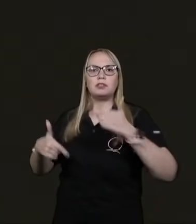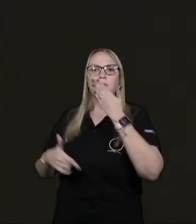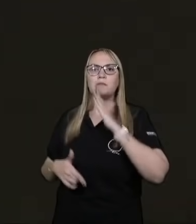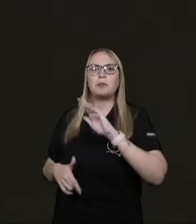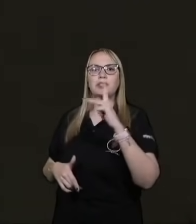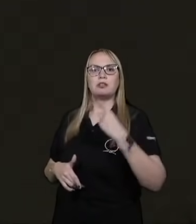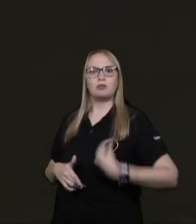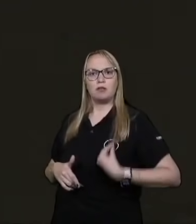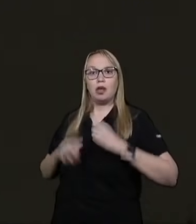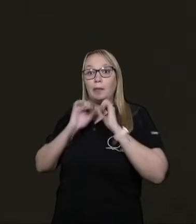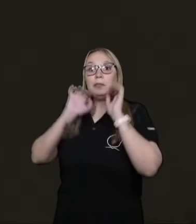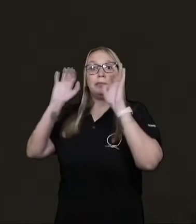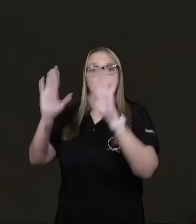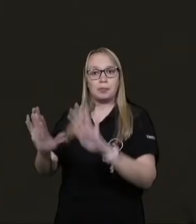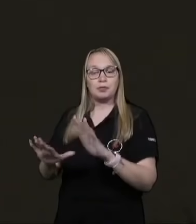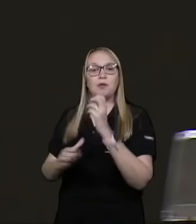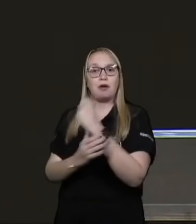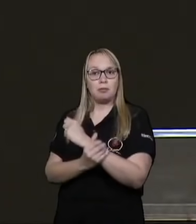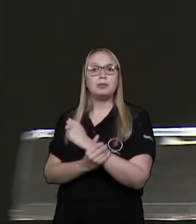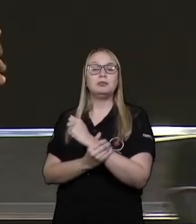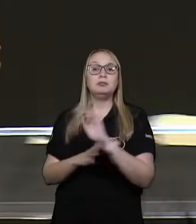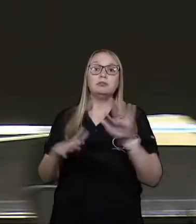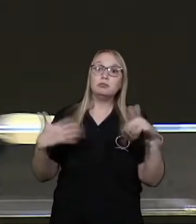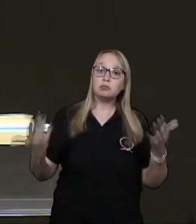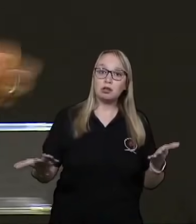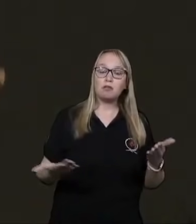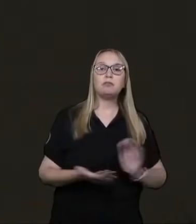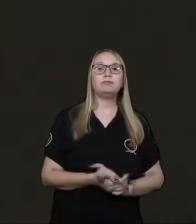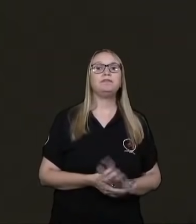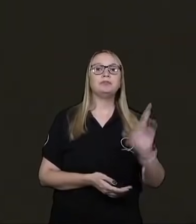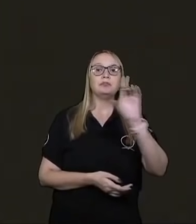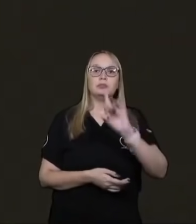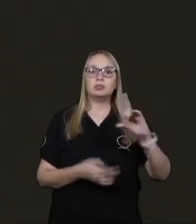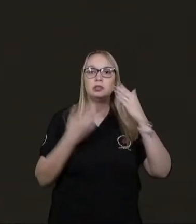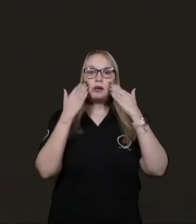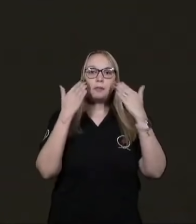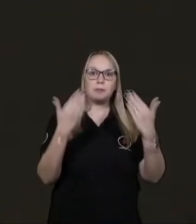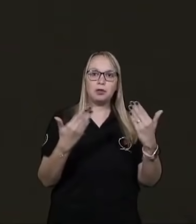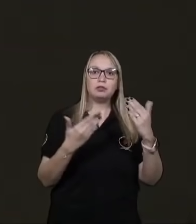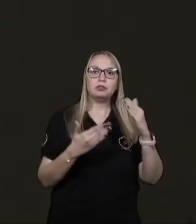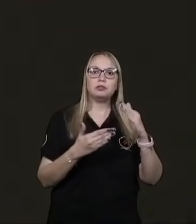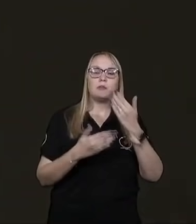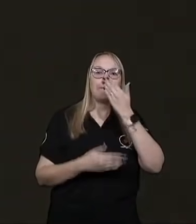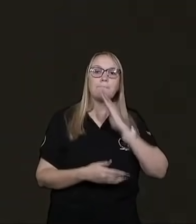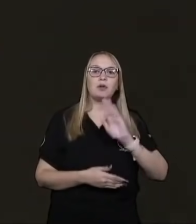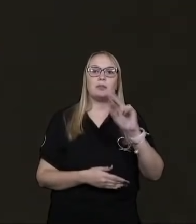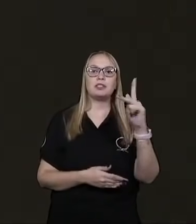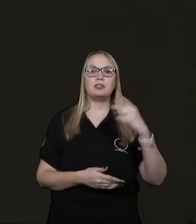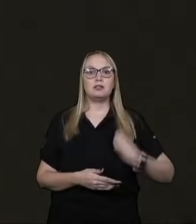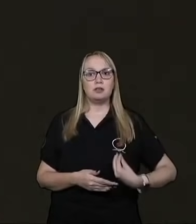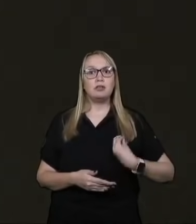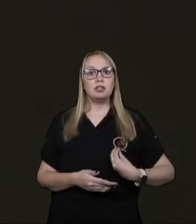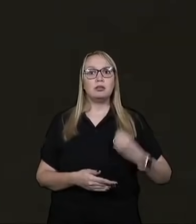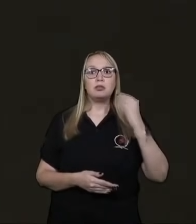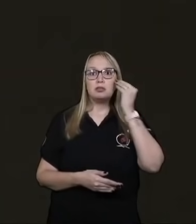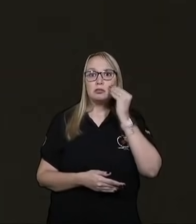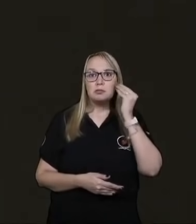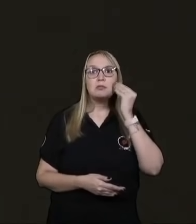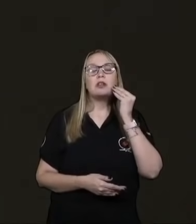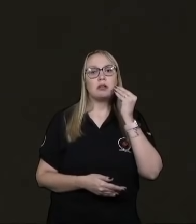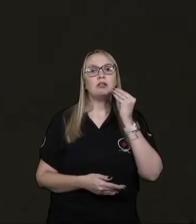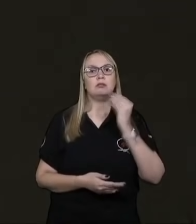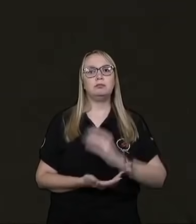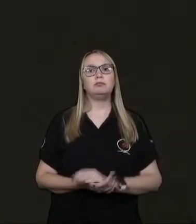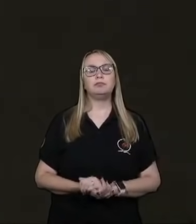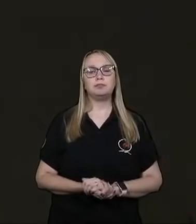suas promessas na sua vida para te abençoar Então Deus manifesta promessas na sua vida para você usufruir